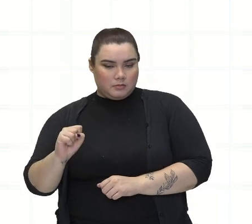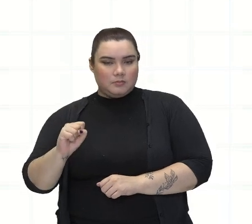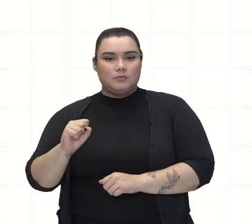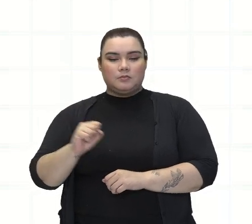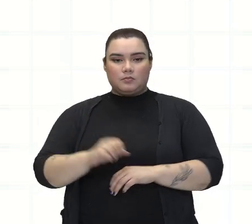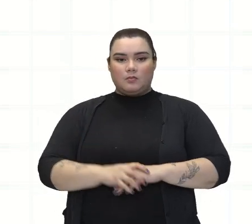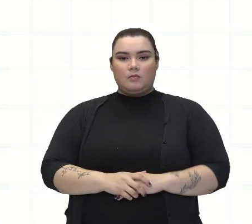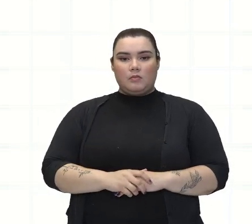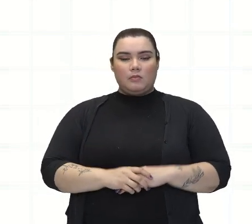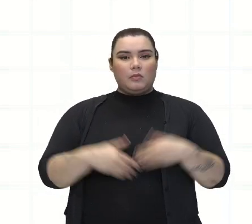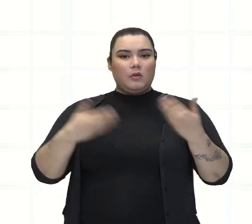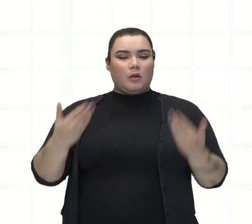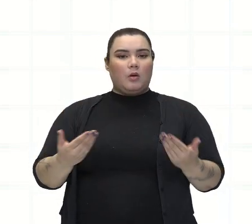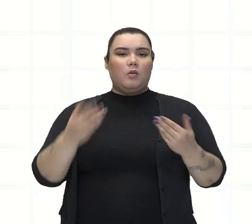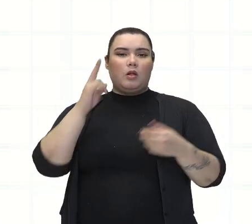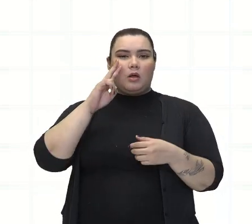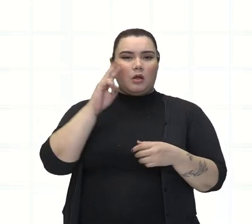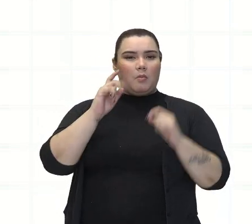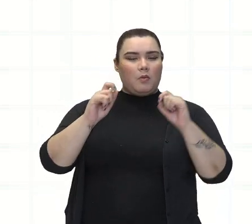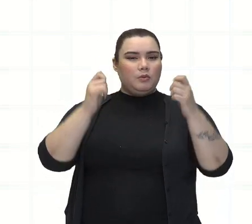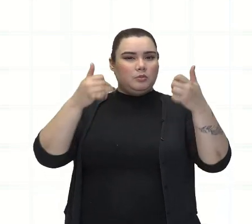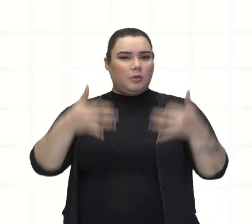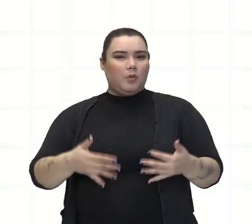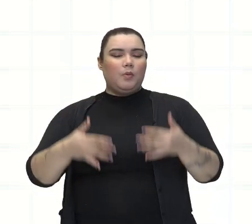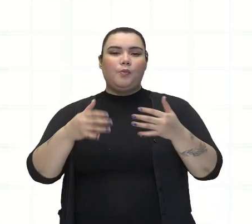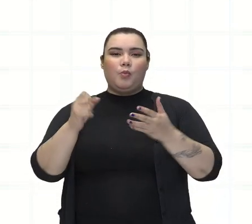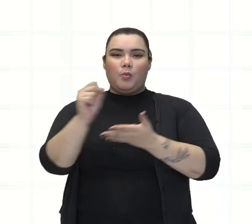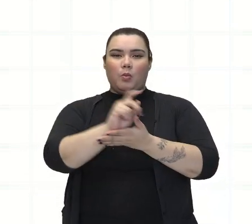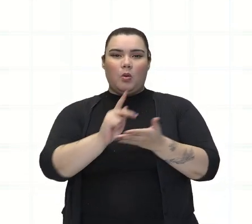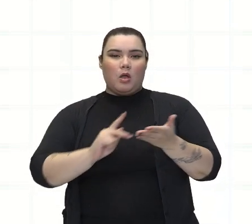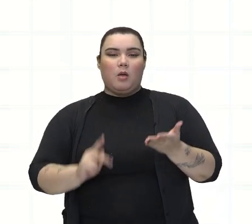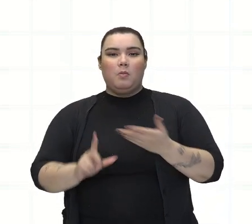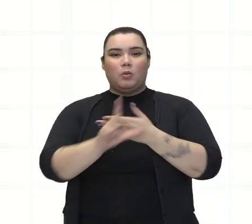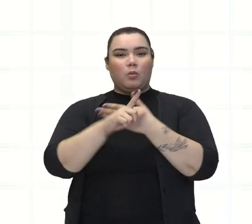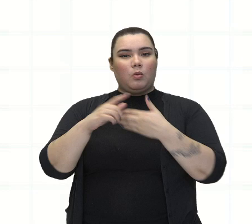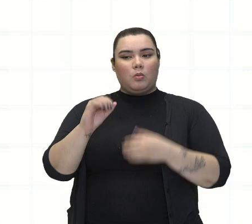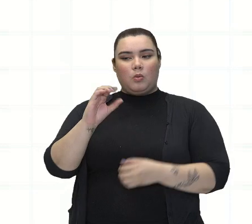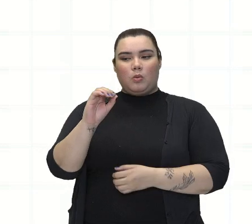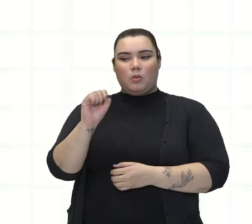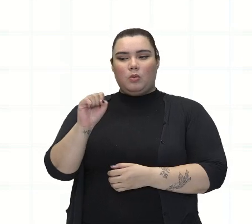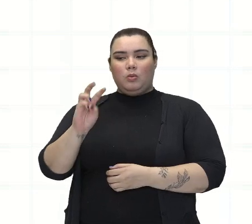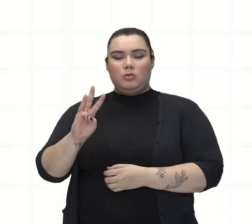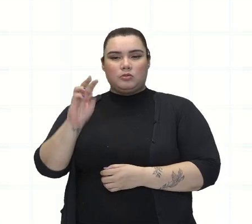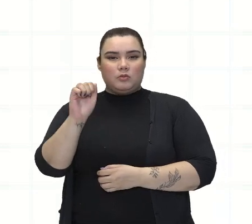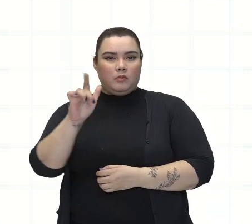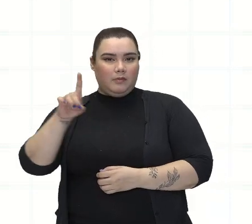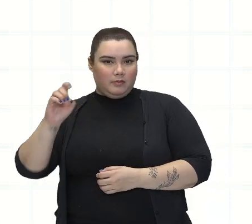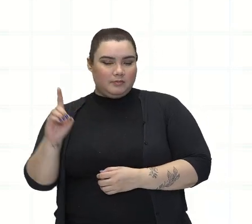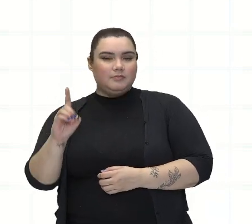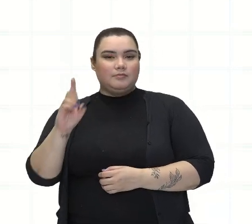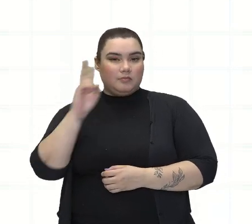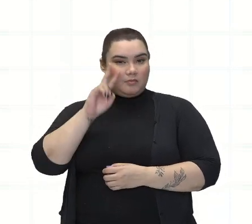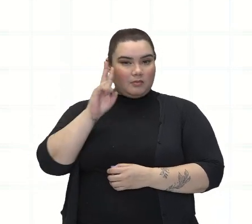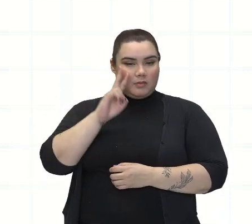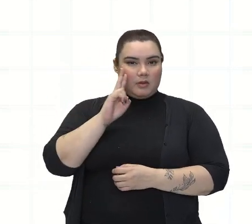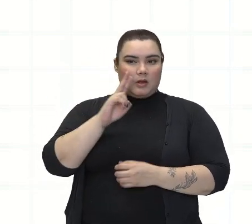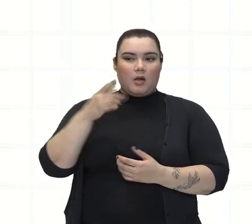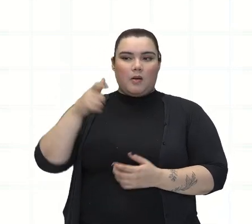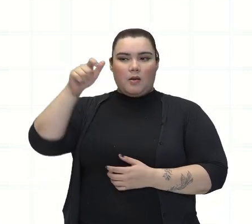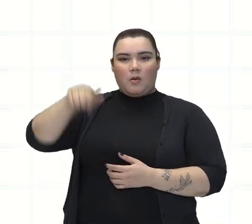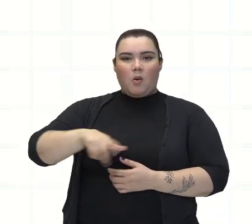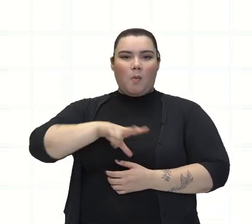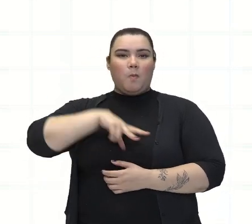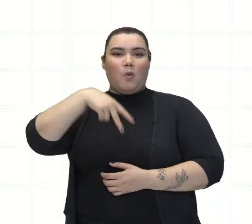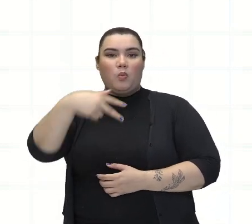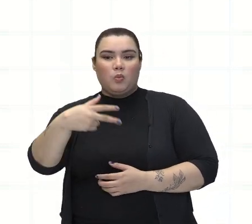o português chegou, ele está especificando, ele está definindo que foi o português, não foi o americano,